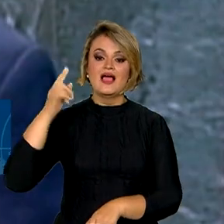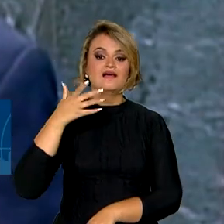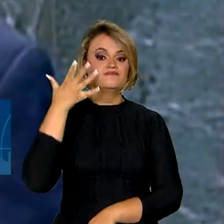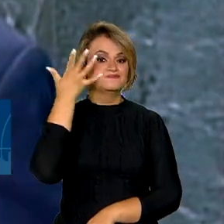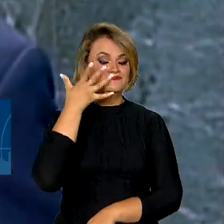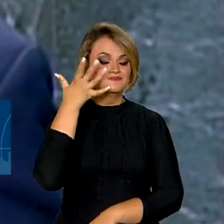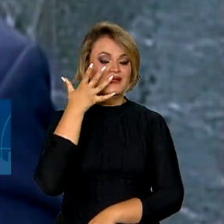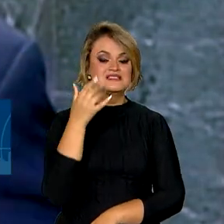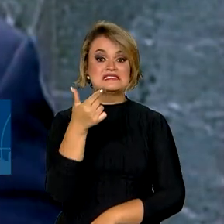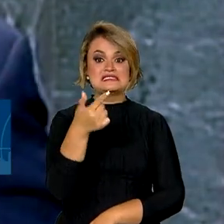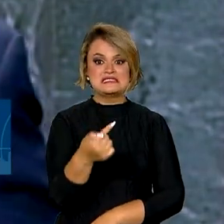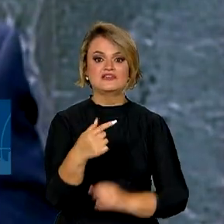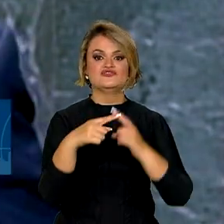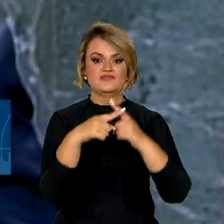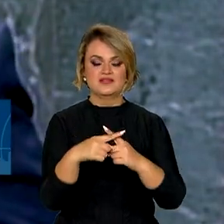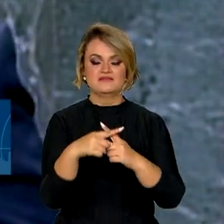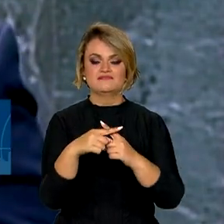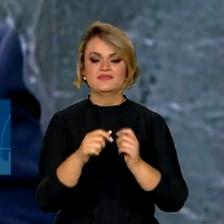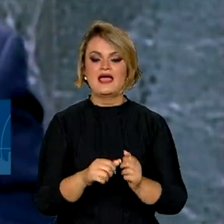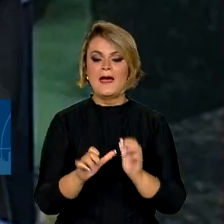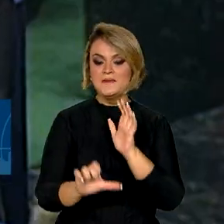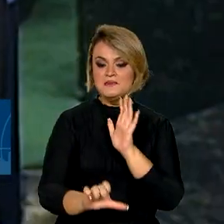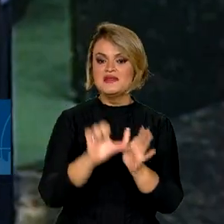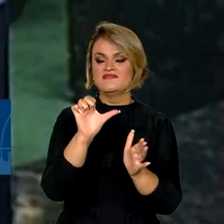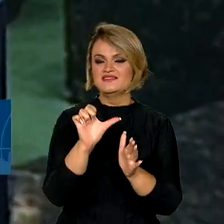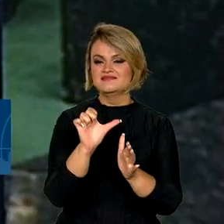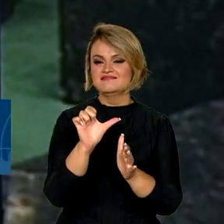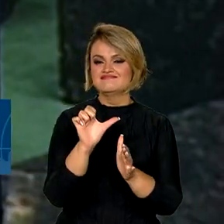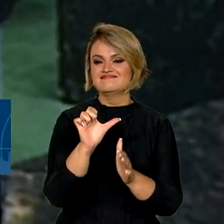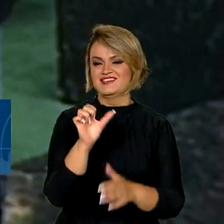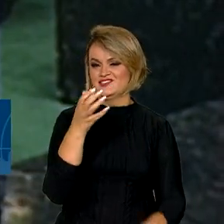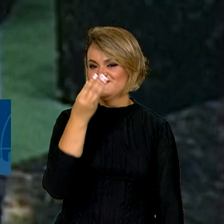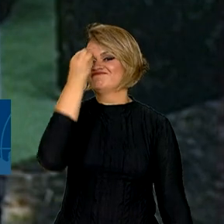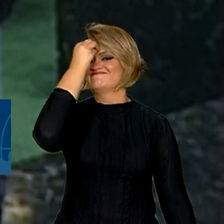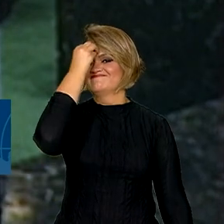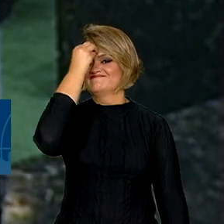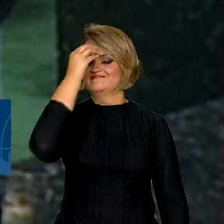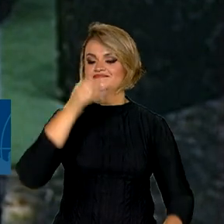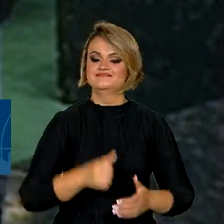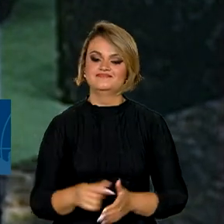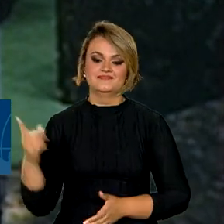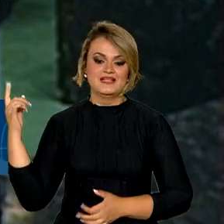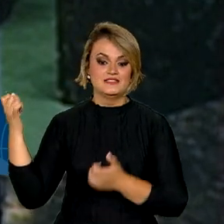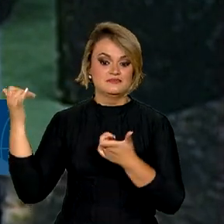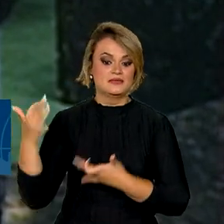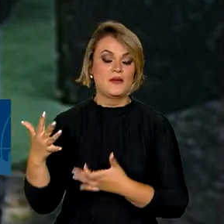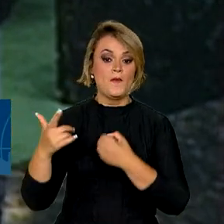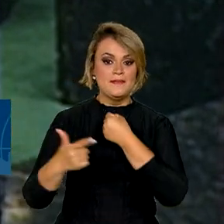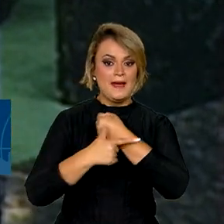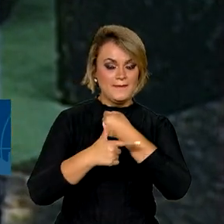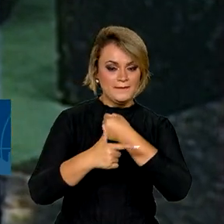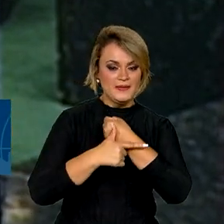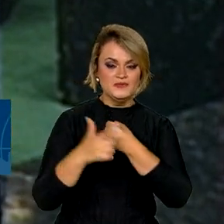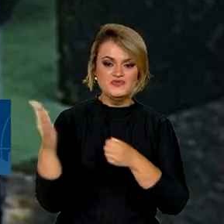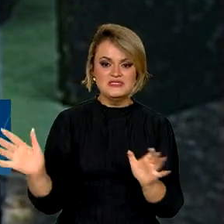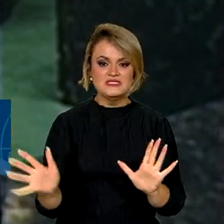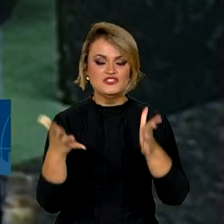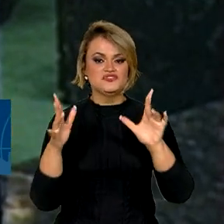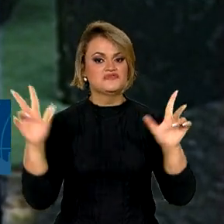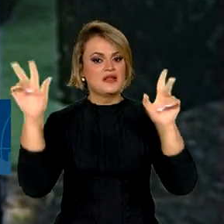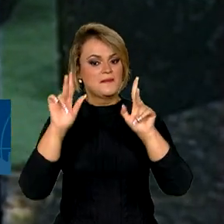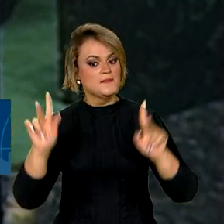York 7 vezes, mas a primeira a gente nunca esquece. Seu papel na promoção da